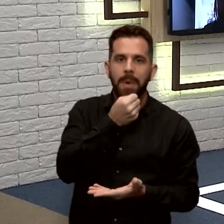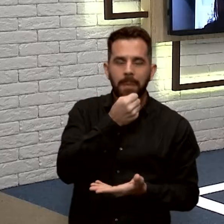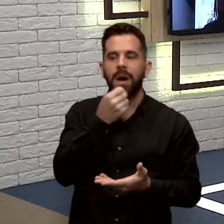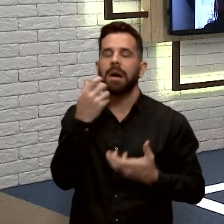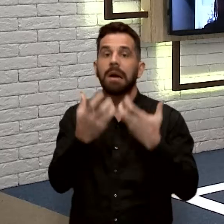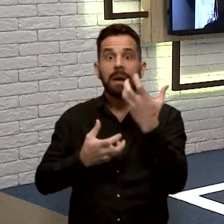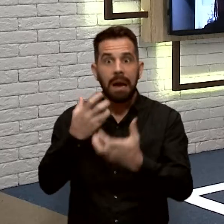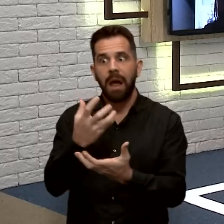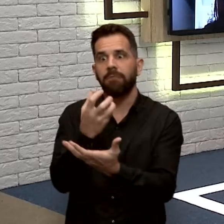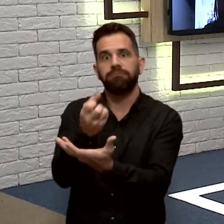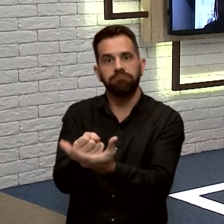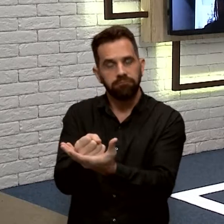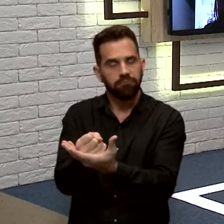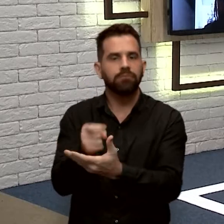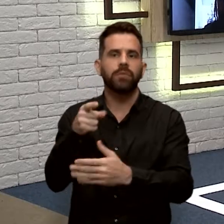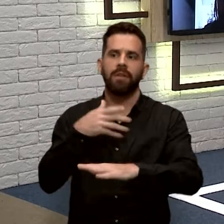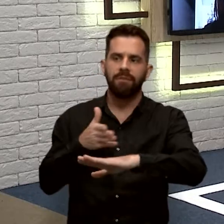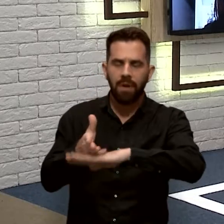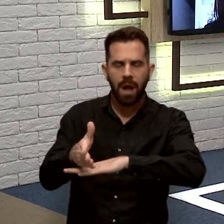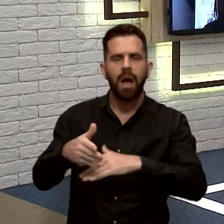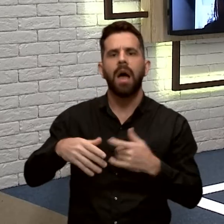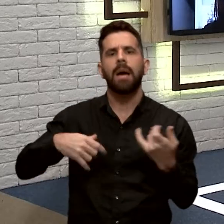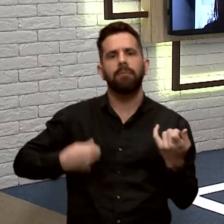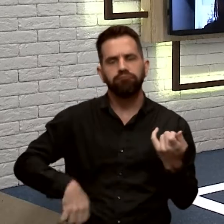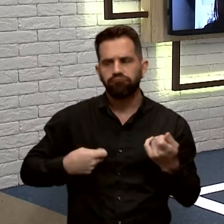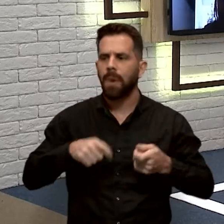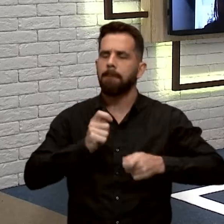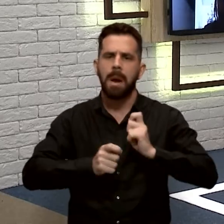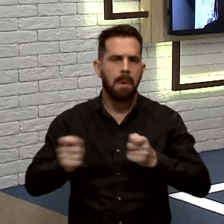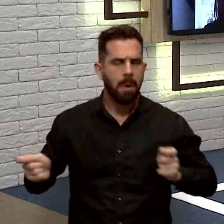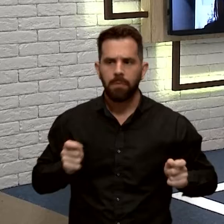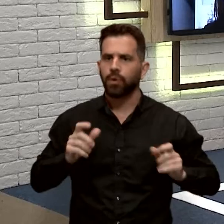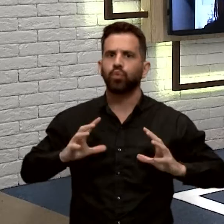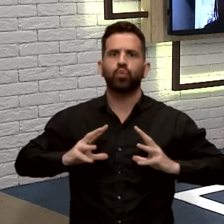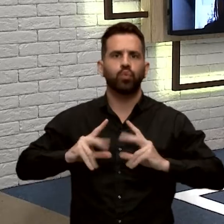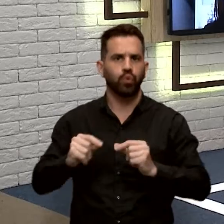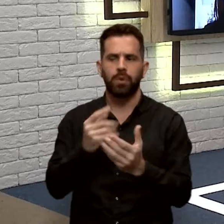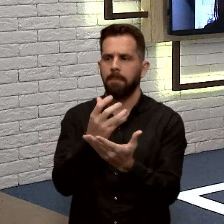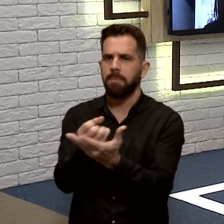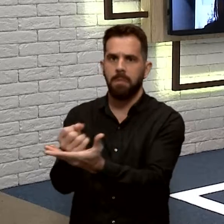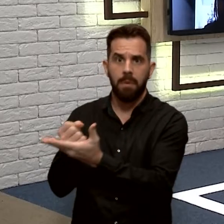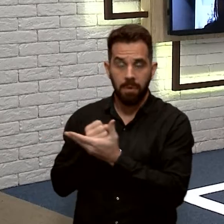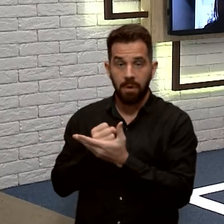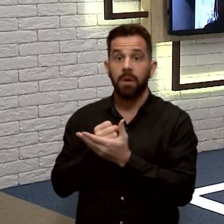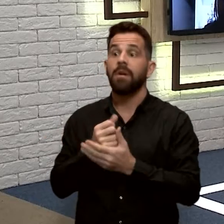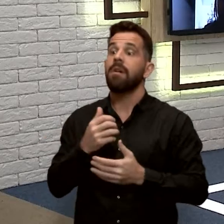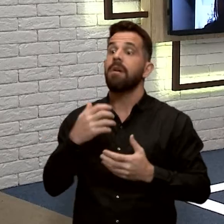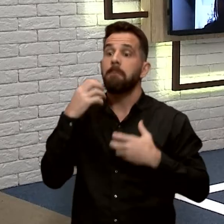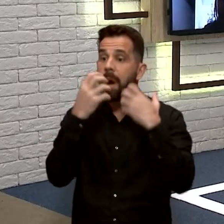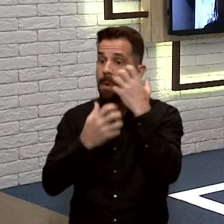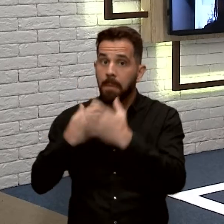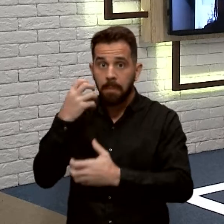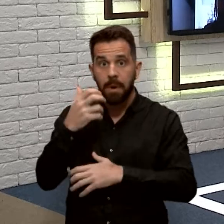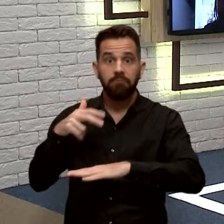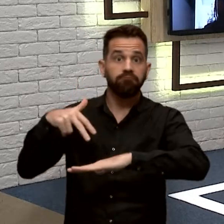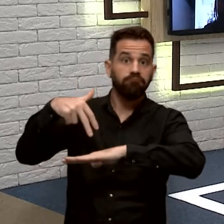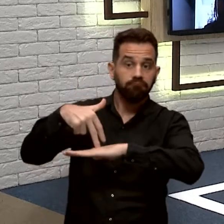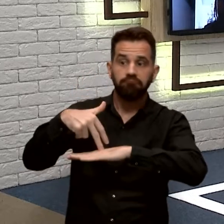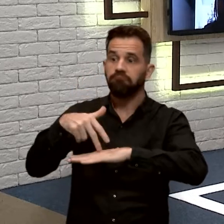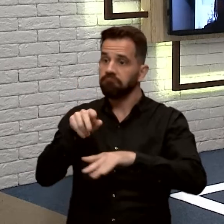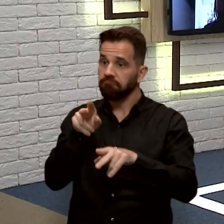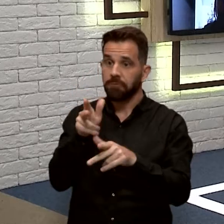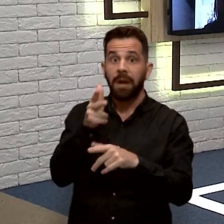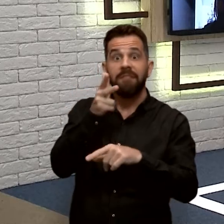a gravação, a captação de voz e dos instrumentos, e posteriormente a gente monta vídeos com as fotos, com as imagens deles lá,